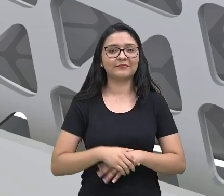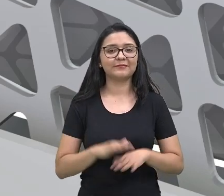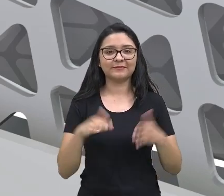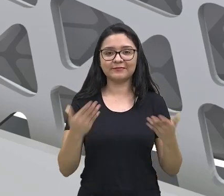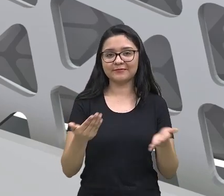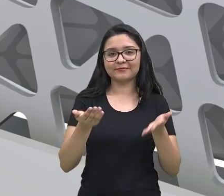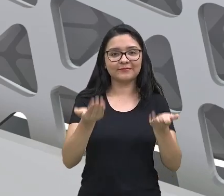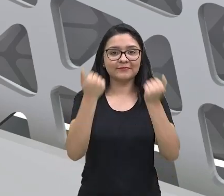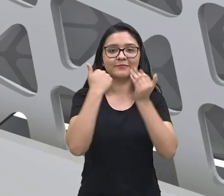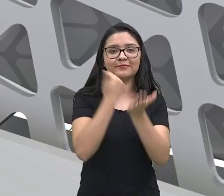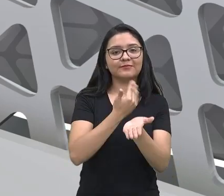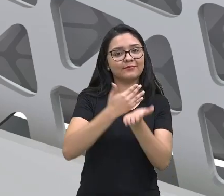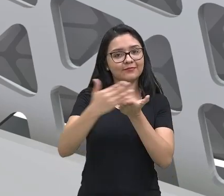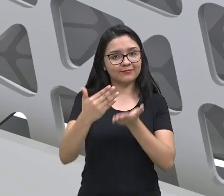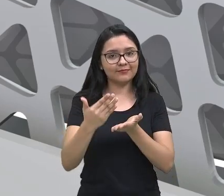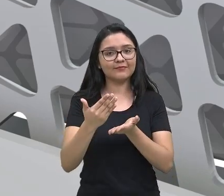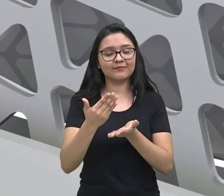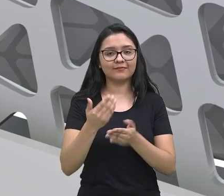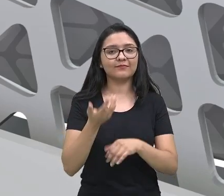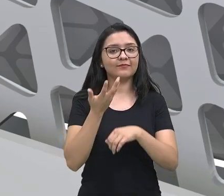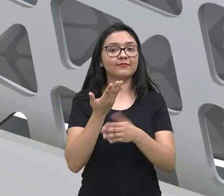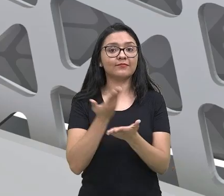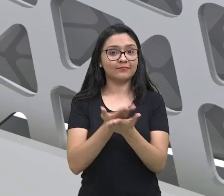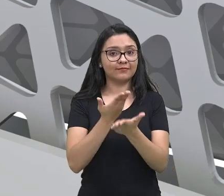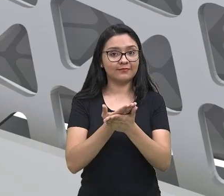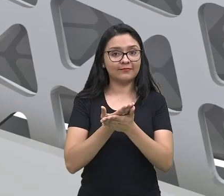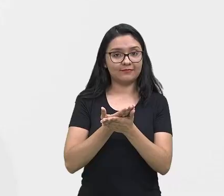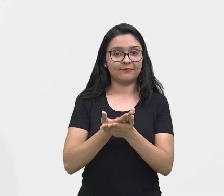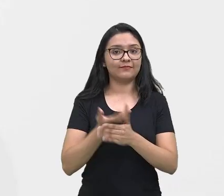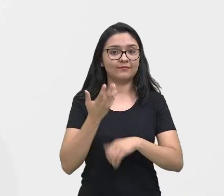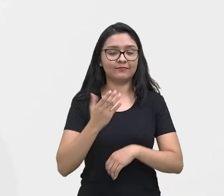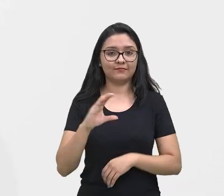com a nossa aula de ciências. Vejam aí.